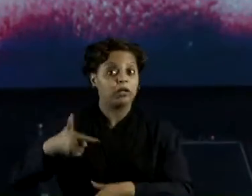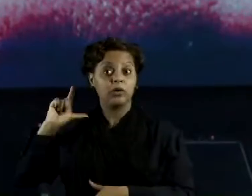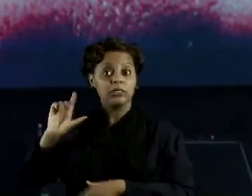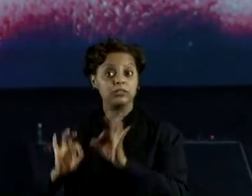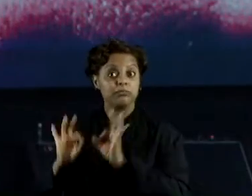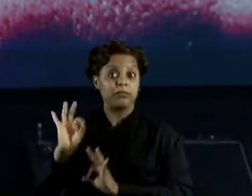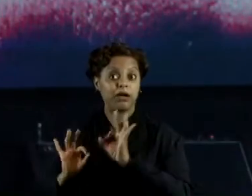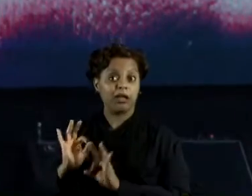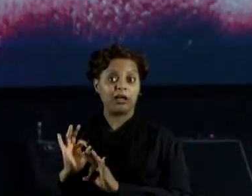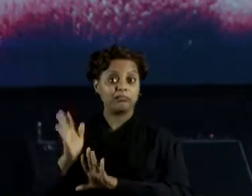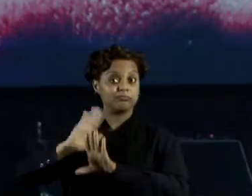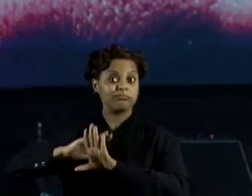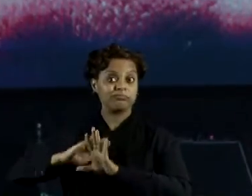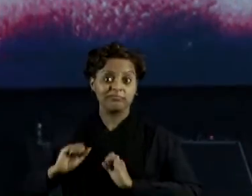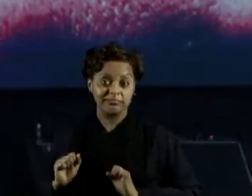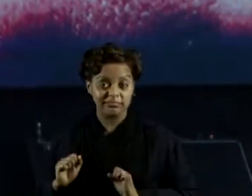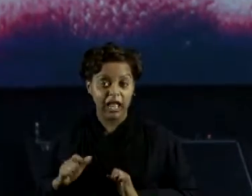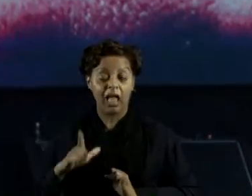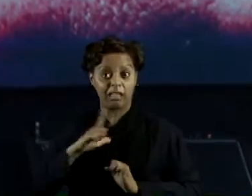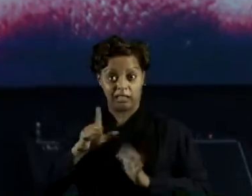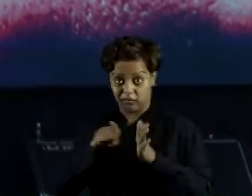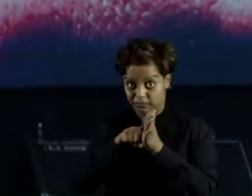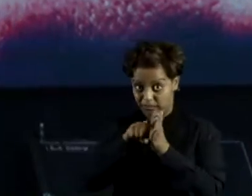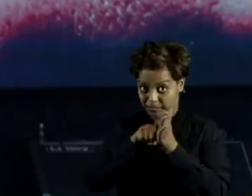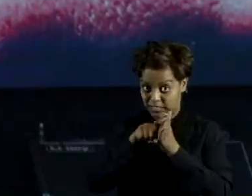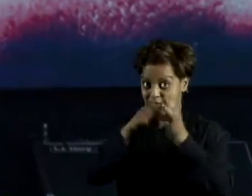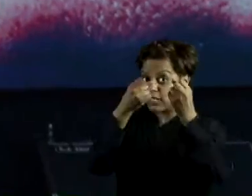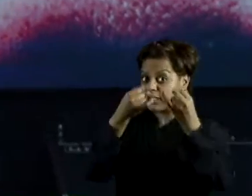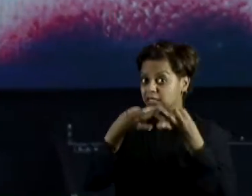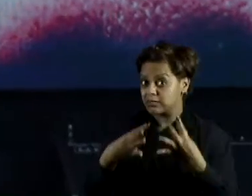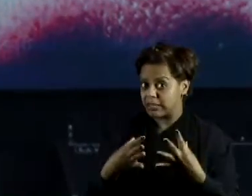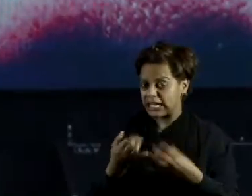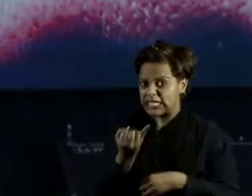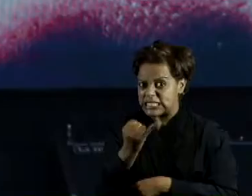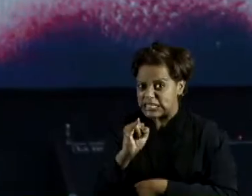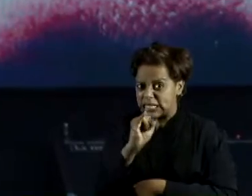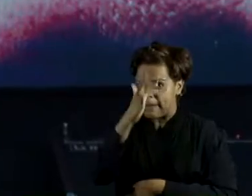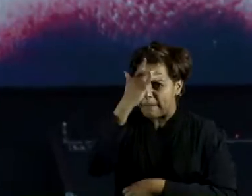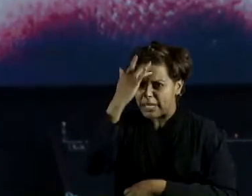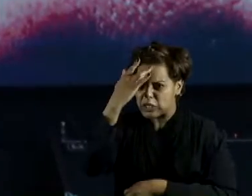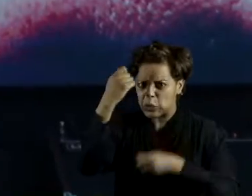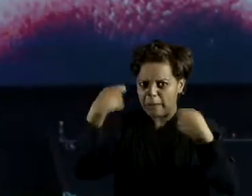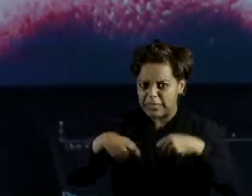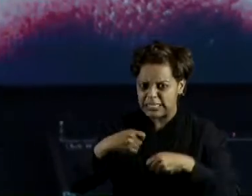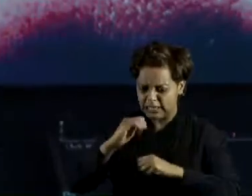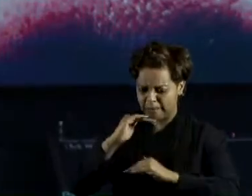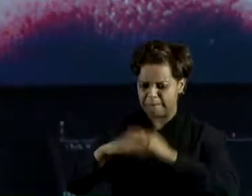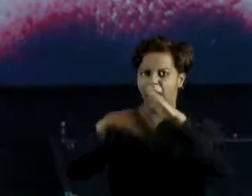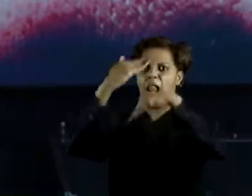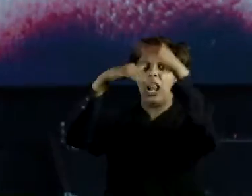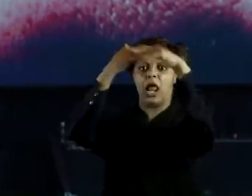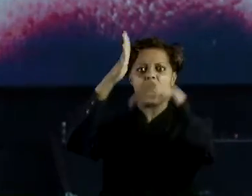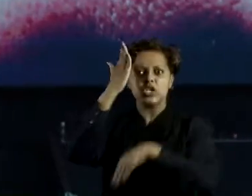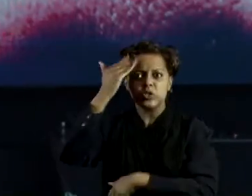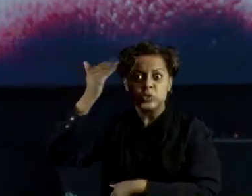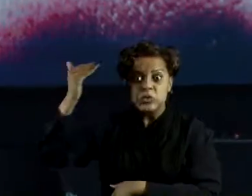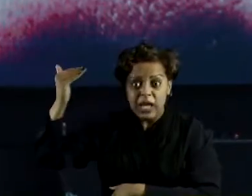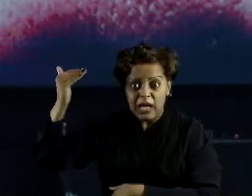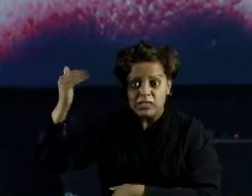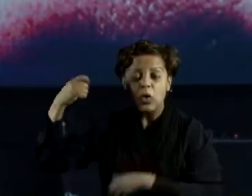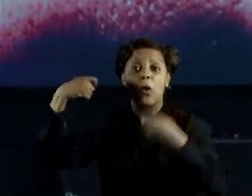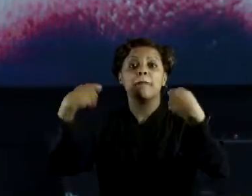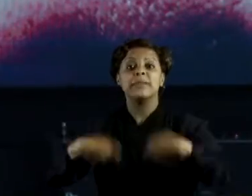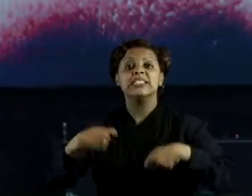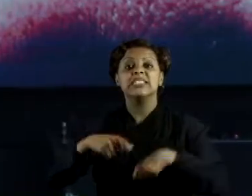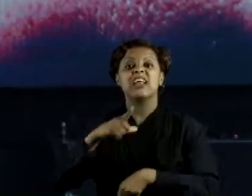Há uma pesquisa que diz que para que alguém alcance o sucesso em qualquer coisa, tem que ter no mínimo 10